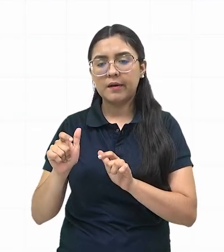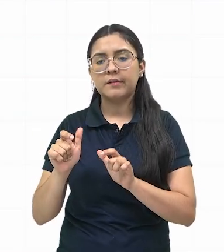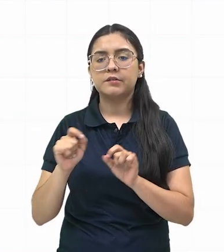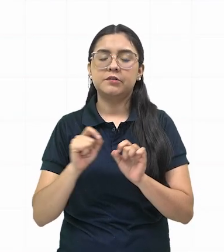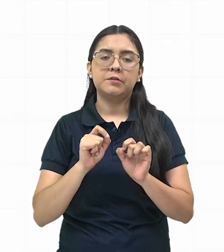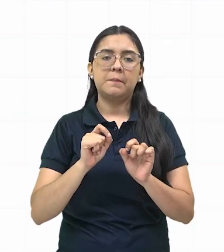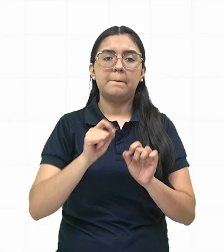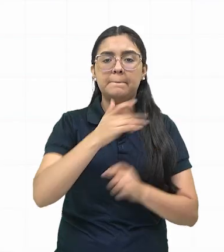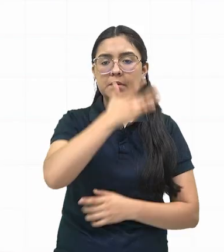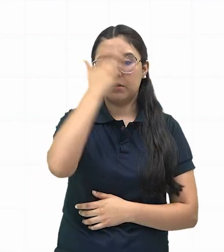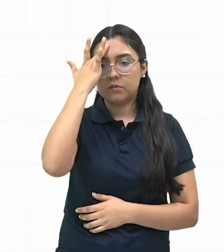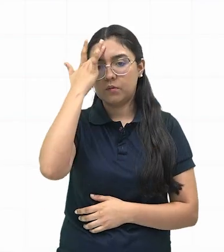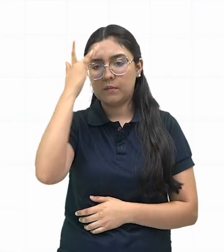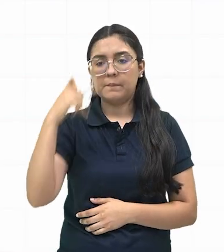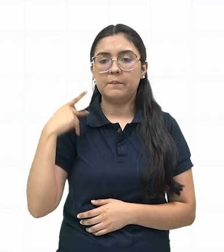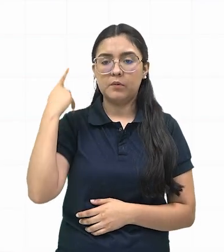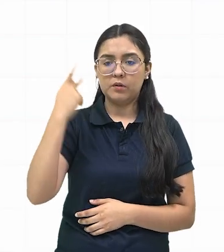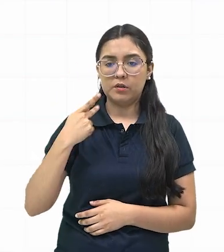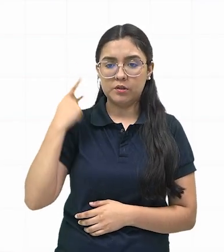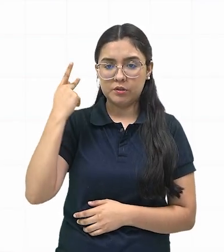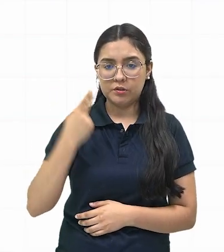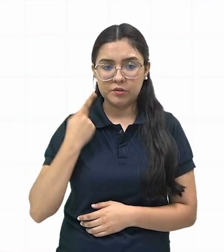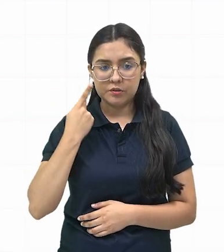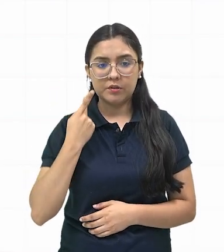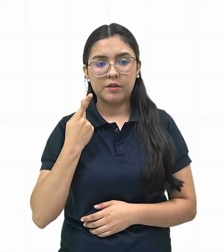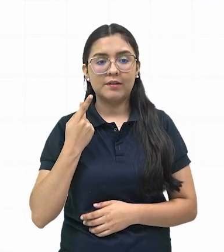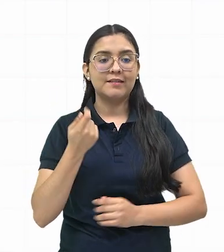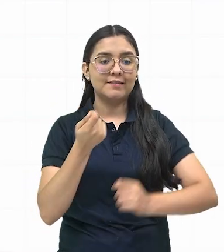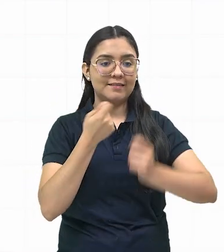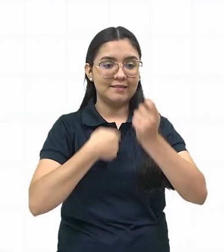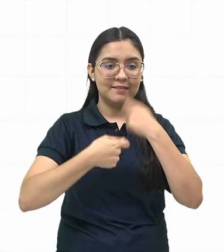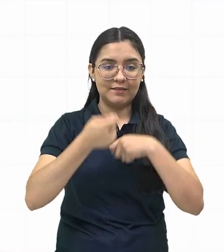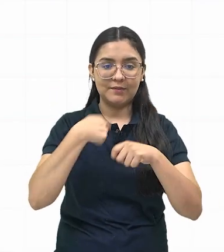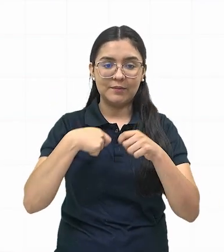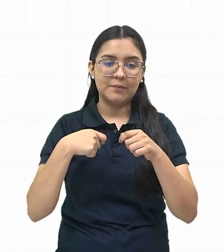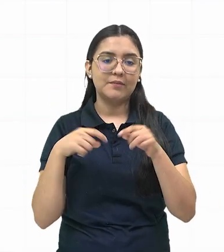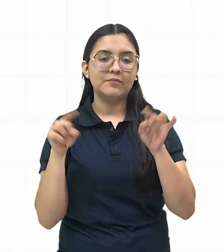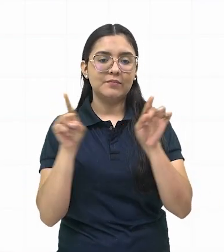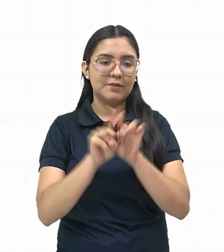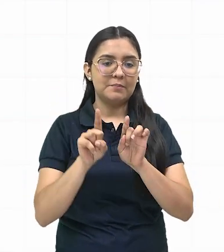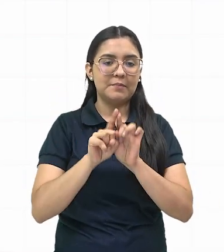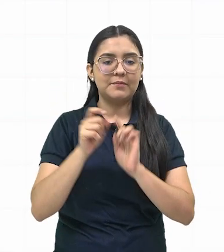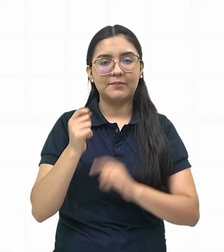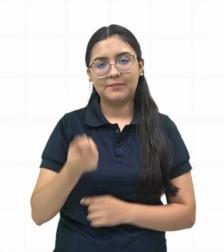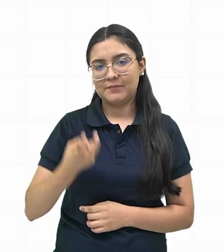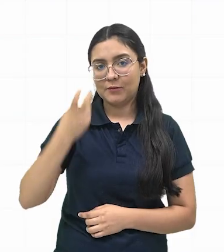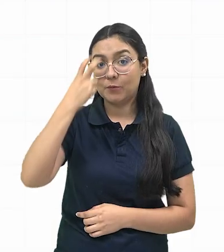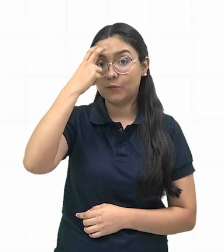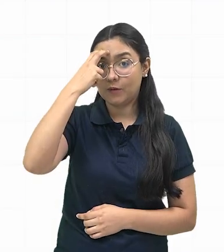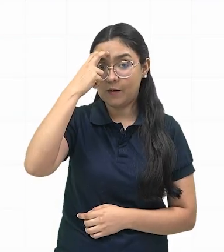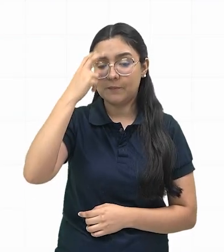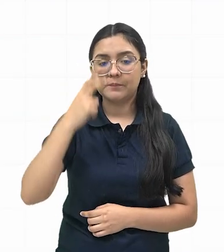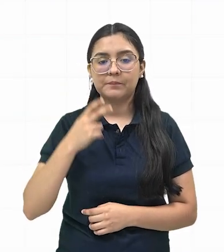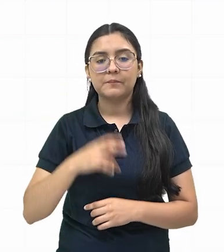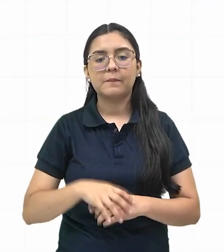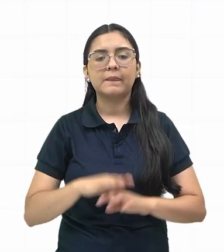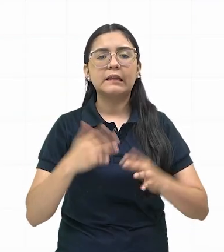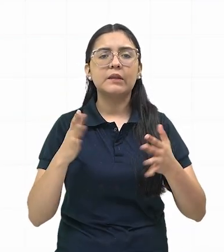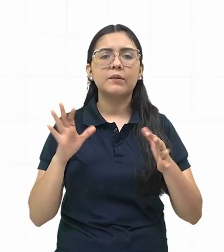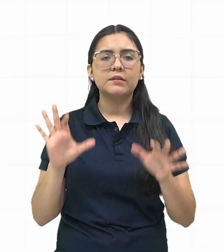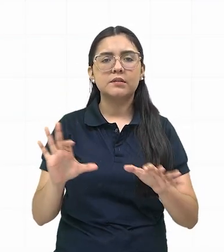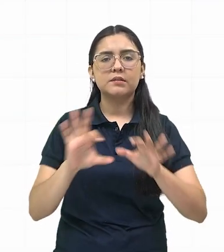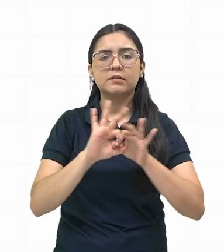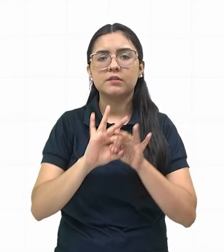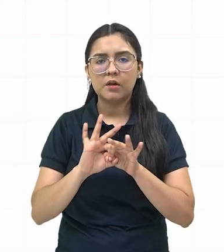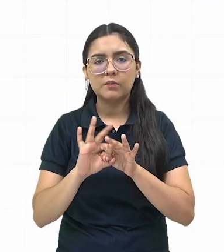ela é política, ela é econômica e também ela é cultural. E essa conexão,